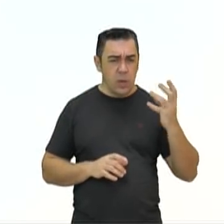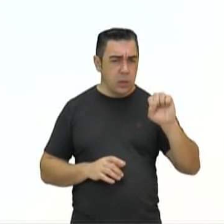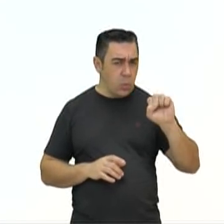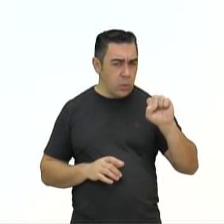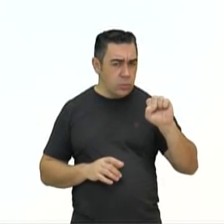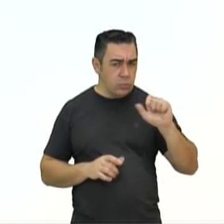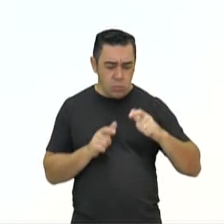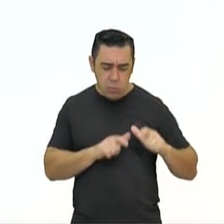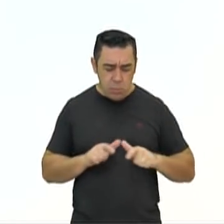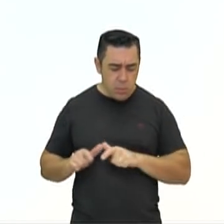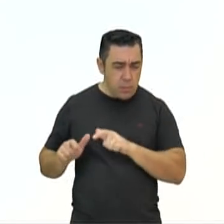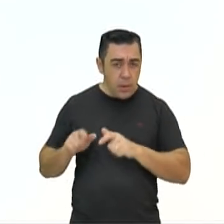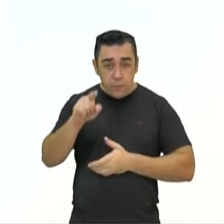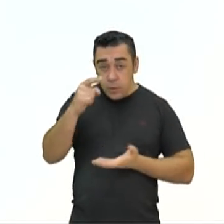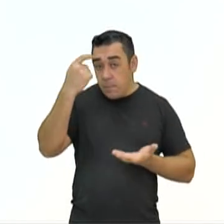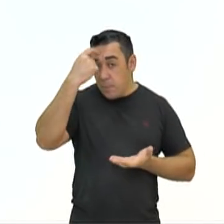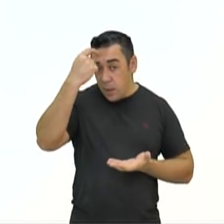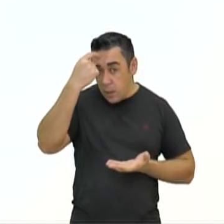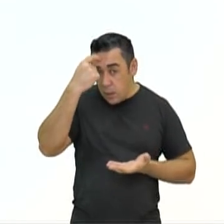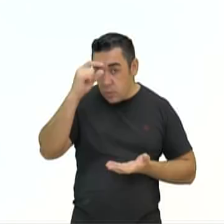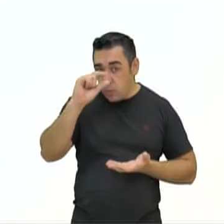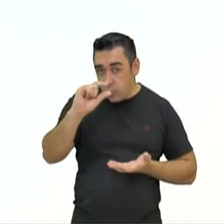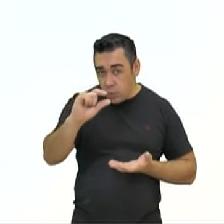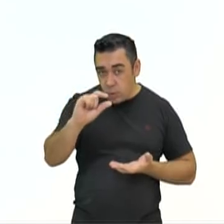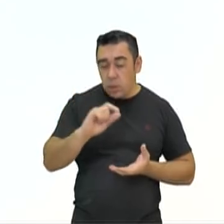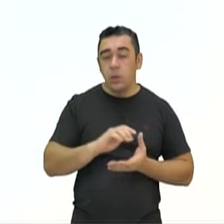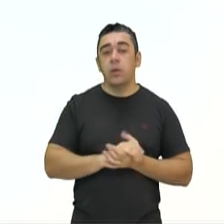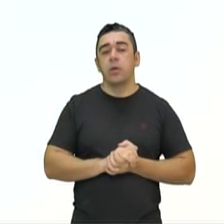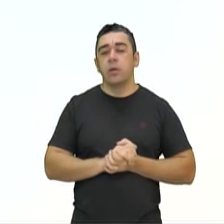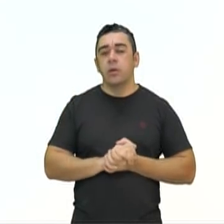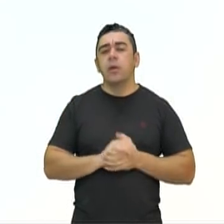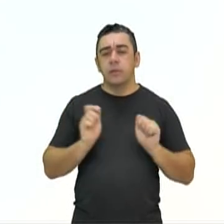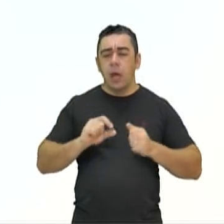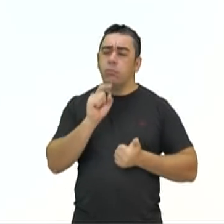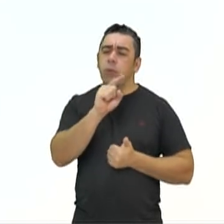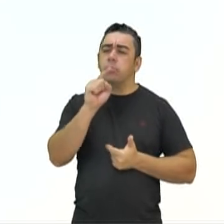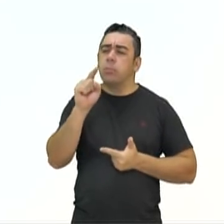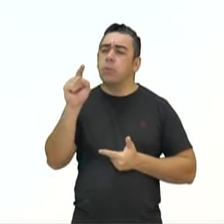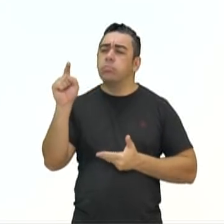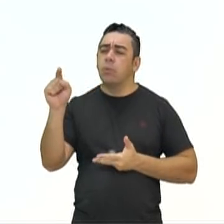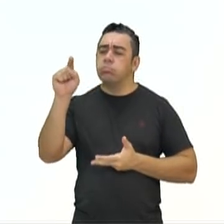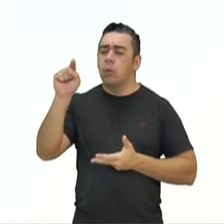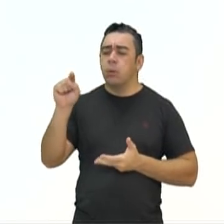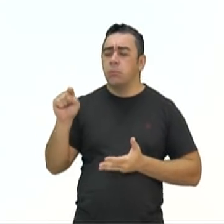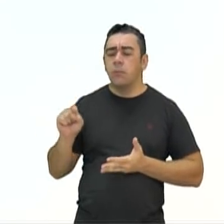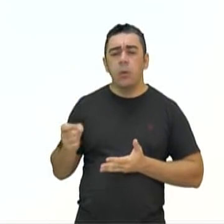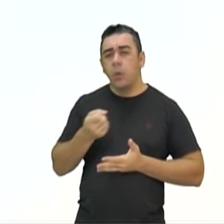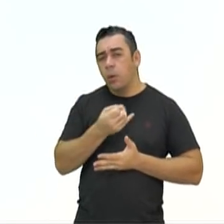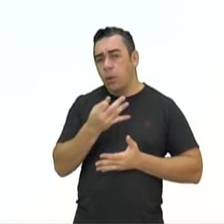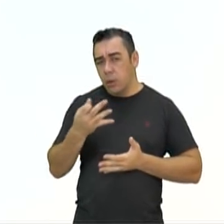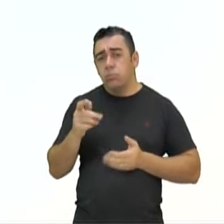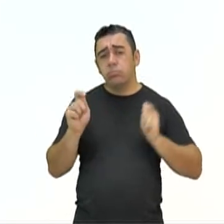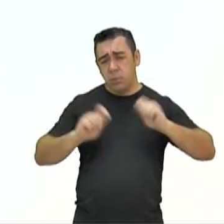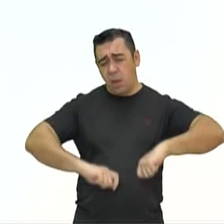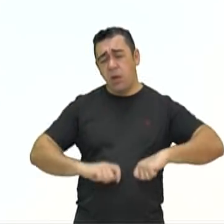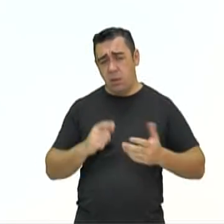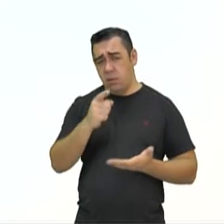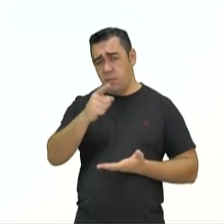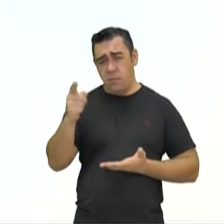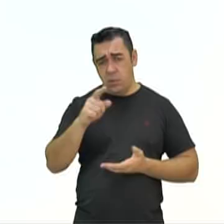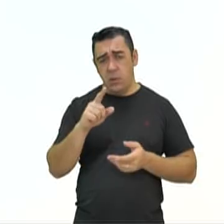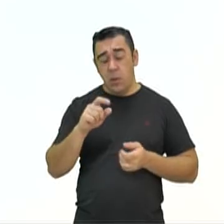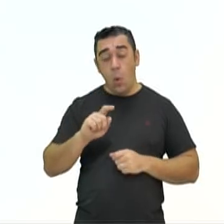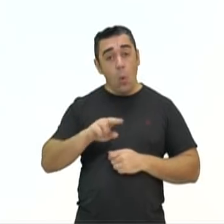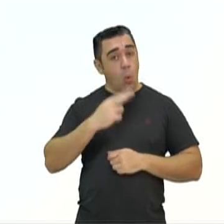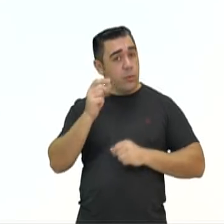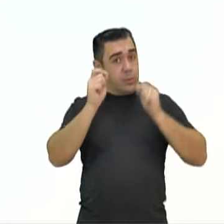48 casas? Pensa um pouquinho. Se for o caso, conta um tabuleiro. Às vezes você tem um tabuleiro em casa aí, conta, ou se você prestou